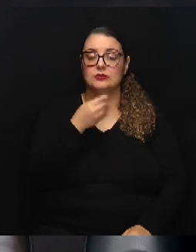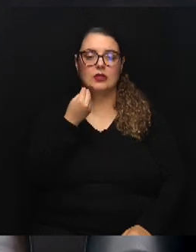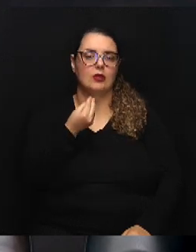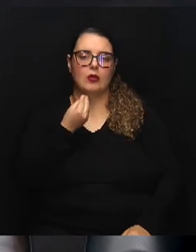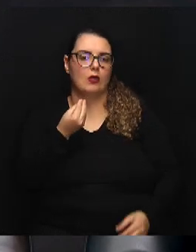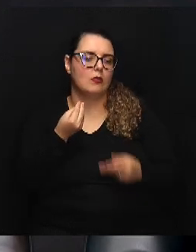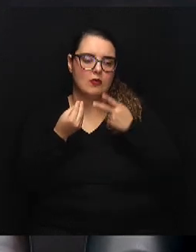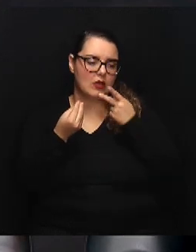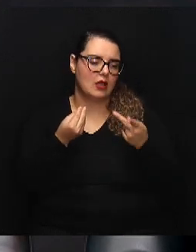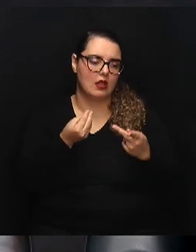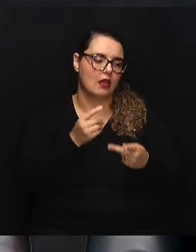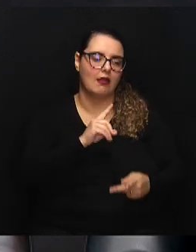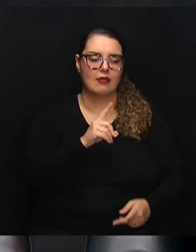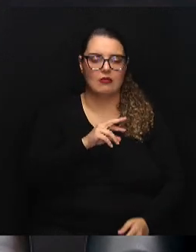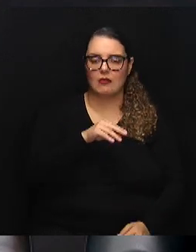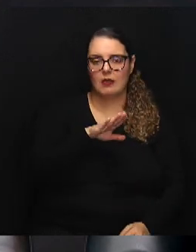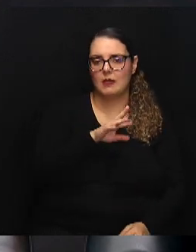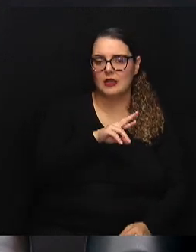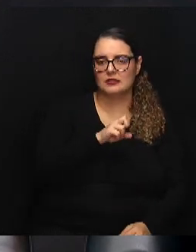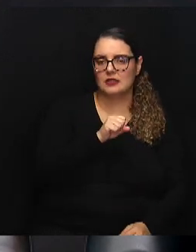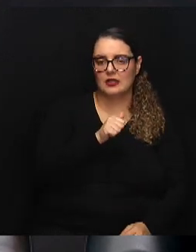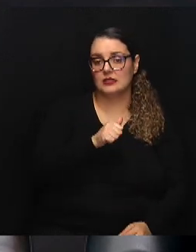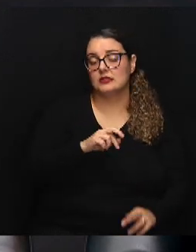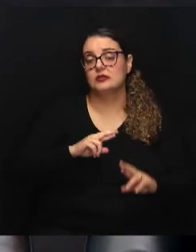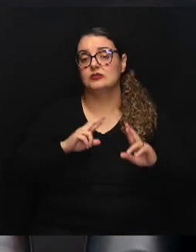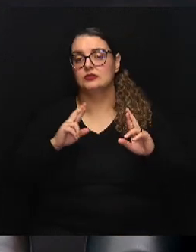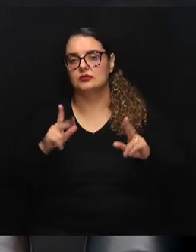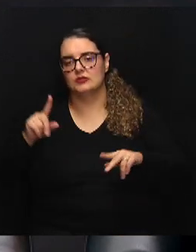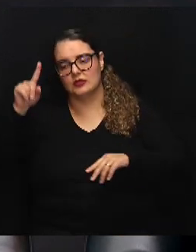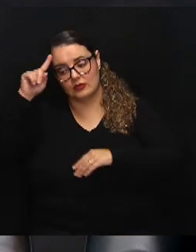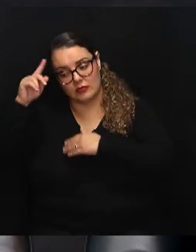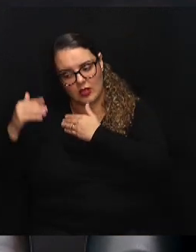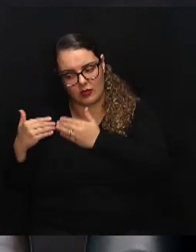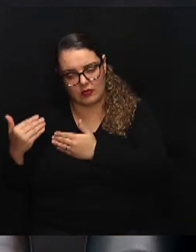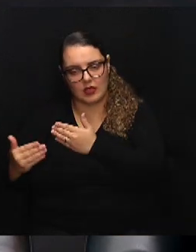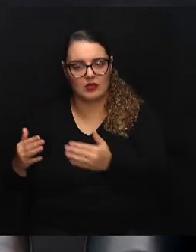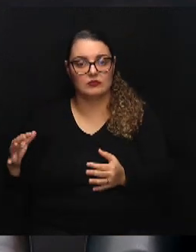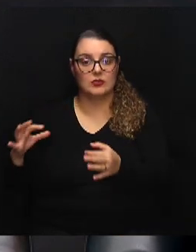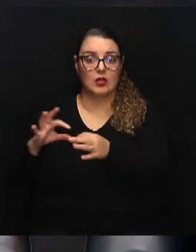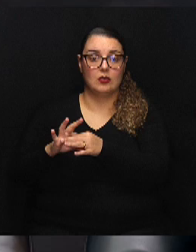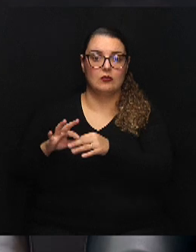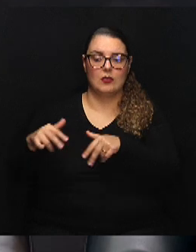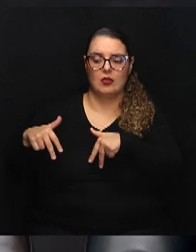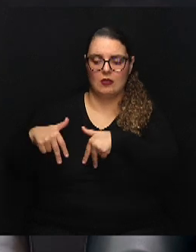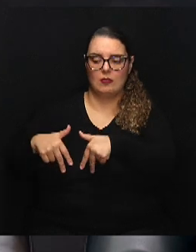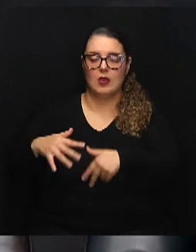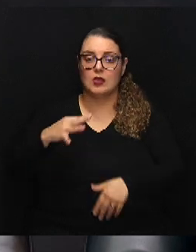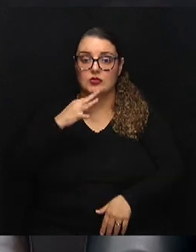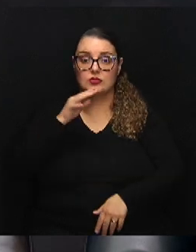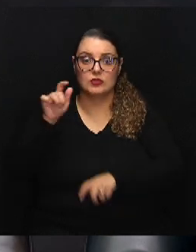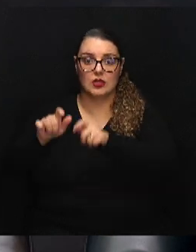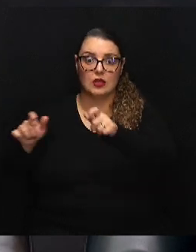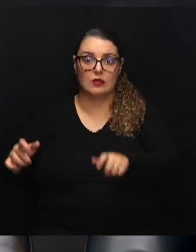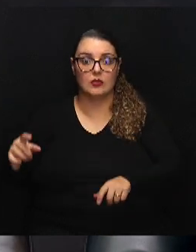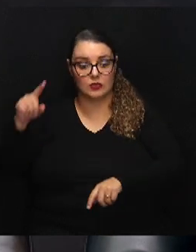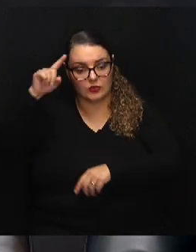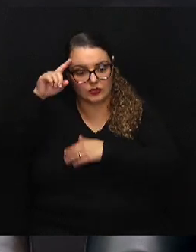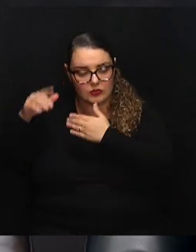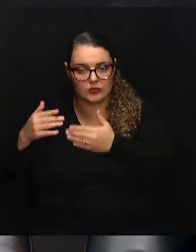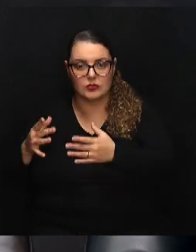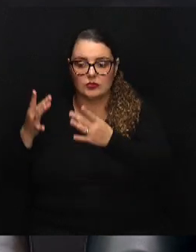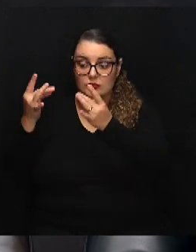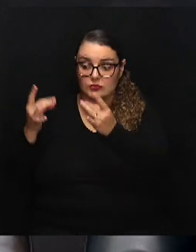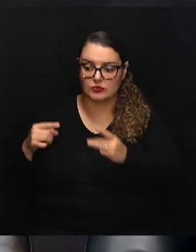não é mais rasa, né? É muito diferente ali da conexão de verdade, de conhecer as pessoas ali a